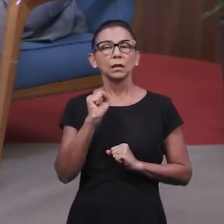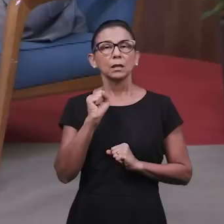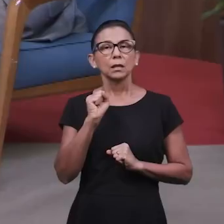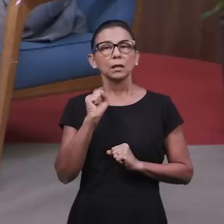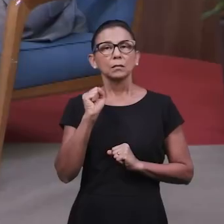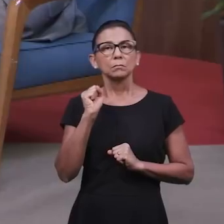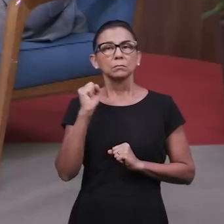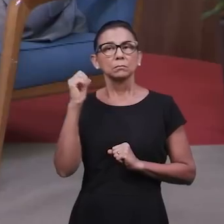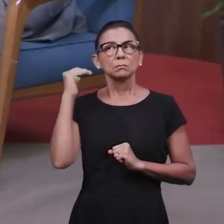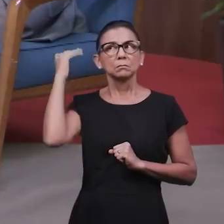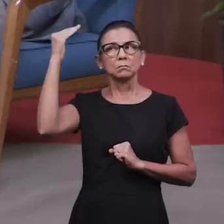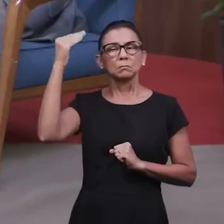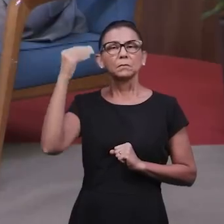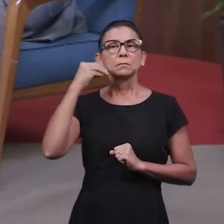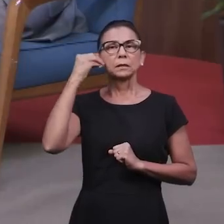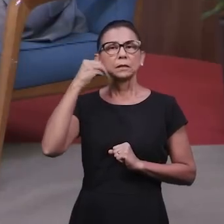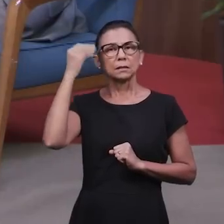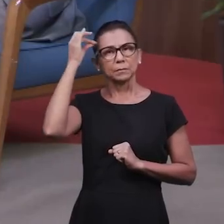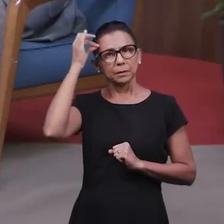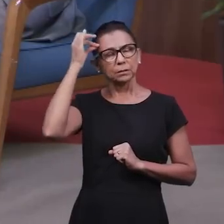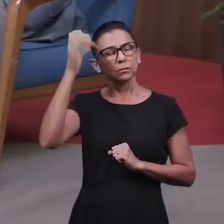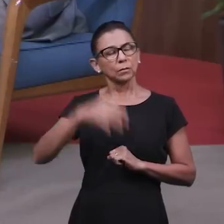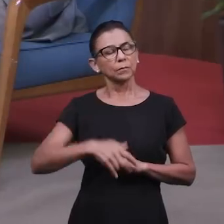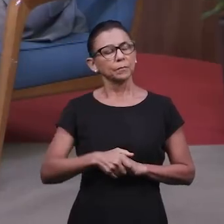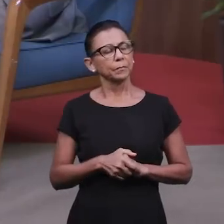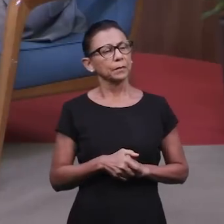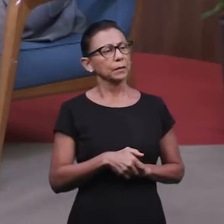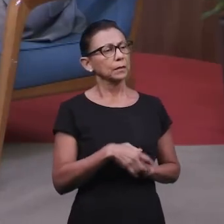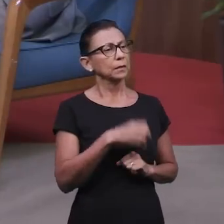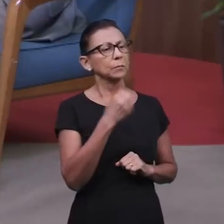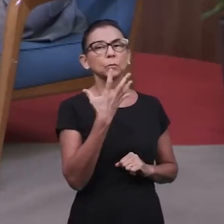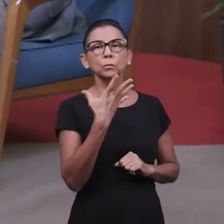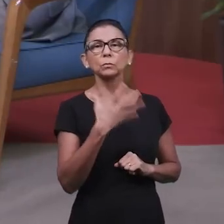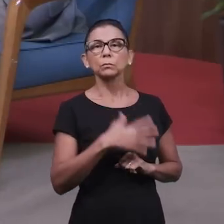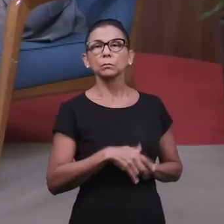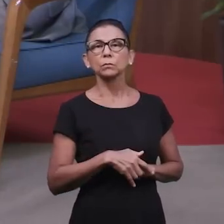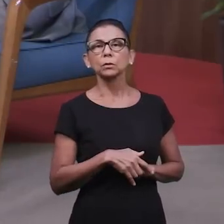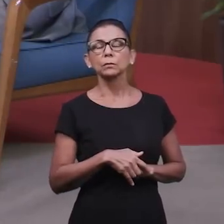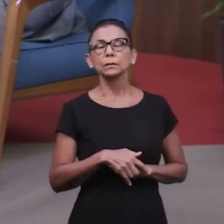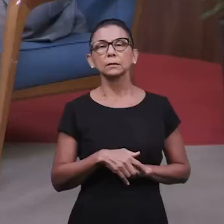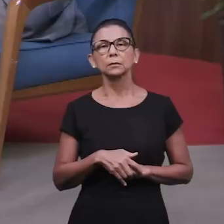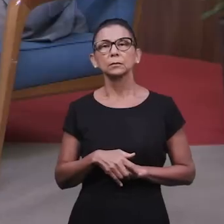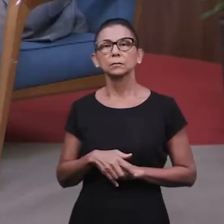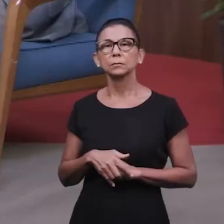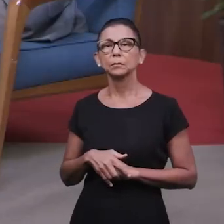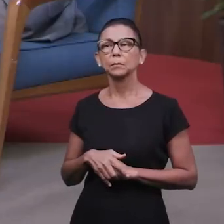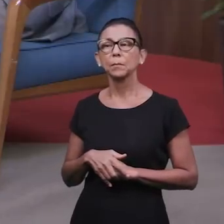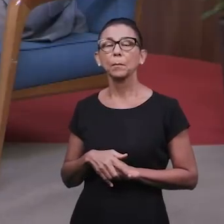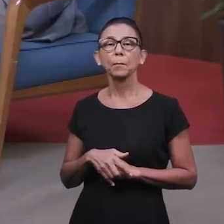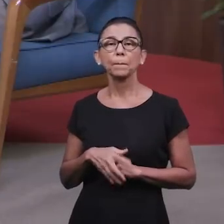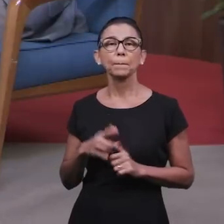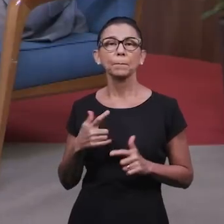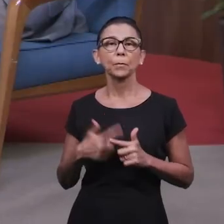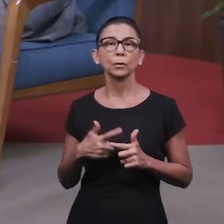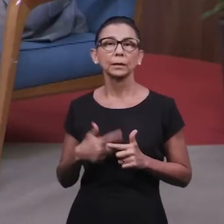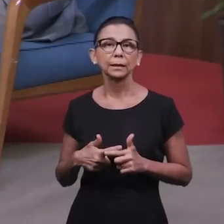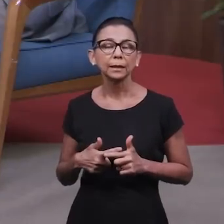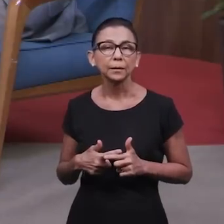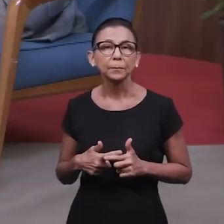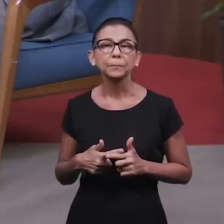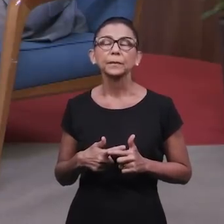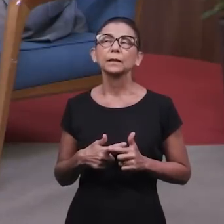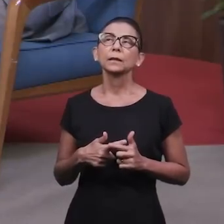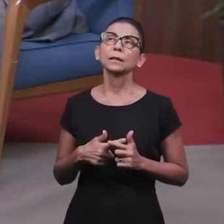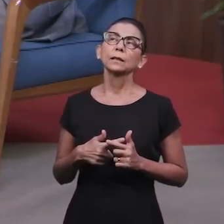interessante essa colocação do nosso querido aí Roberto Borges de Araújo, porque nós já falamos aqui no programa, né,